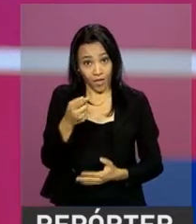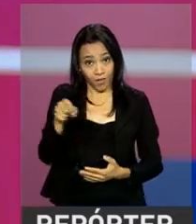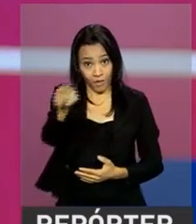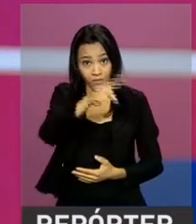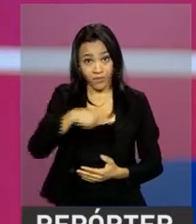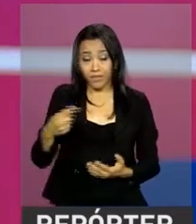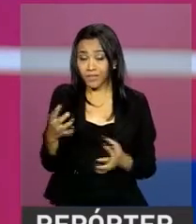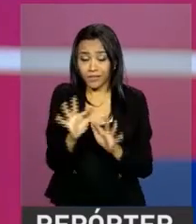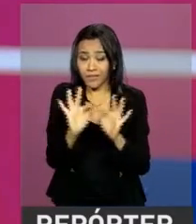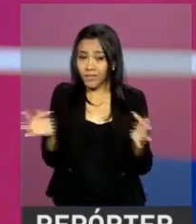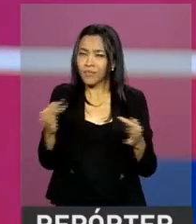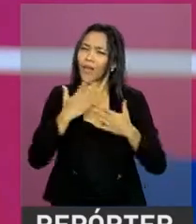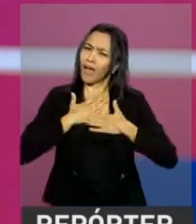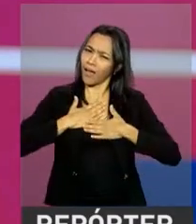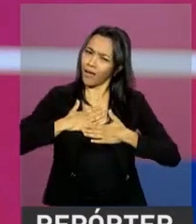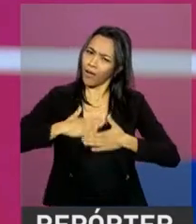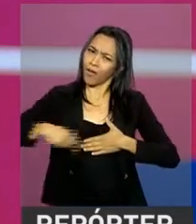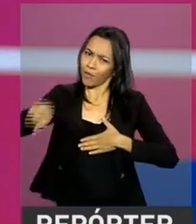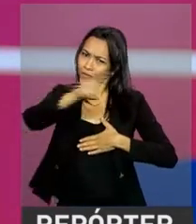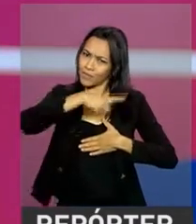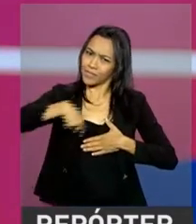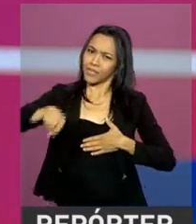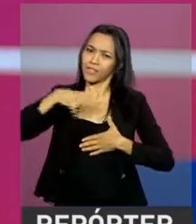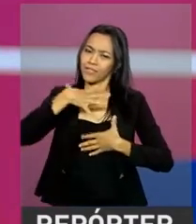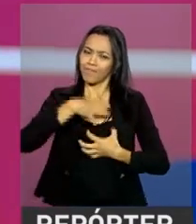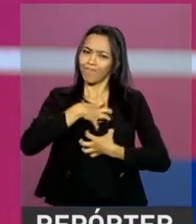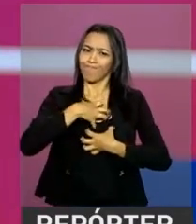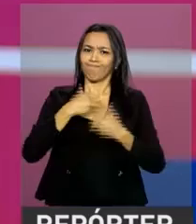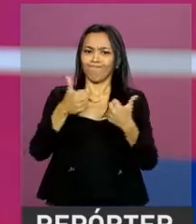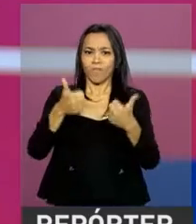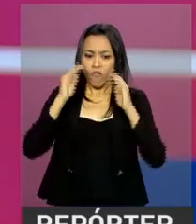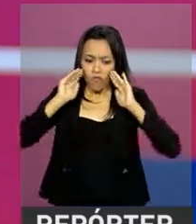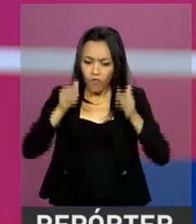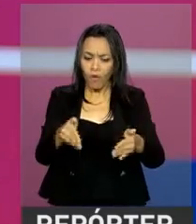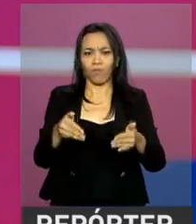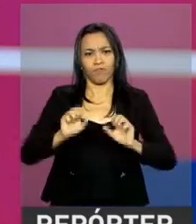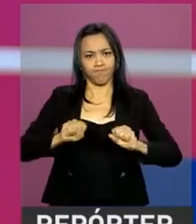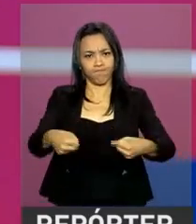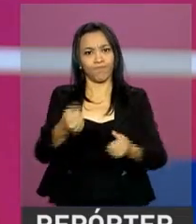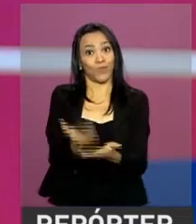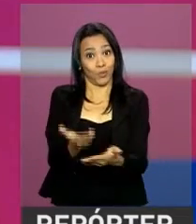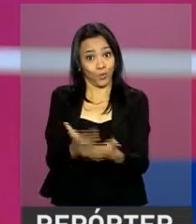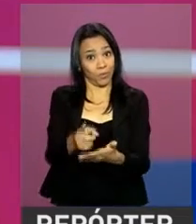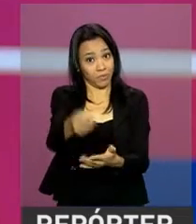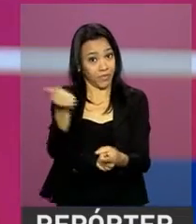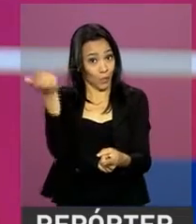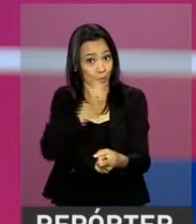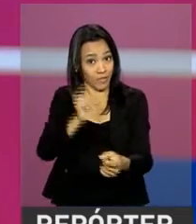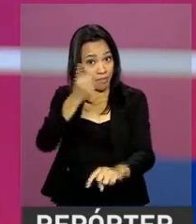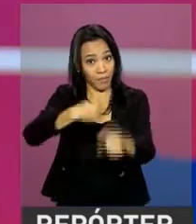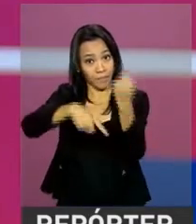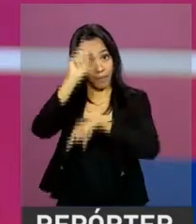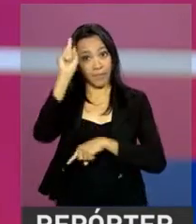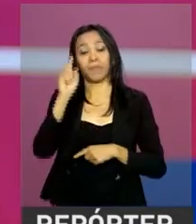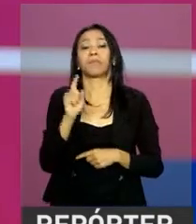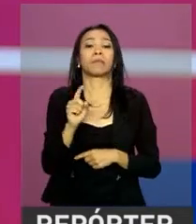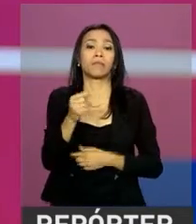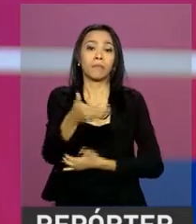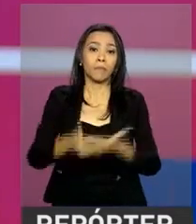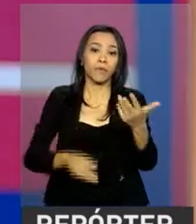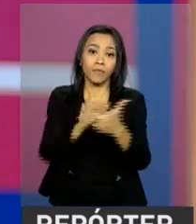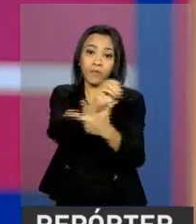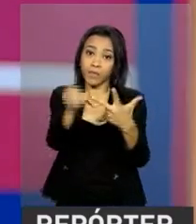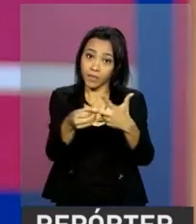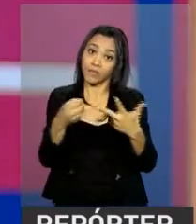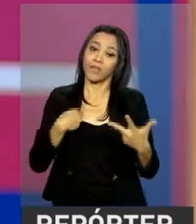é básico tranquilidade paz de espírito e foco nos estudos para que você possa sair muito bem na prova do